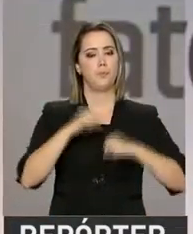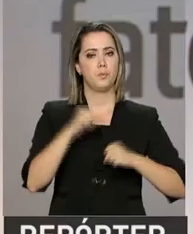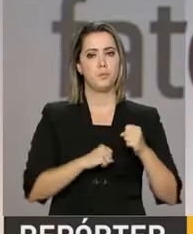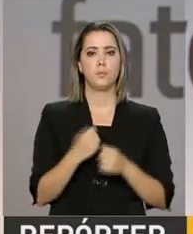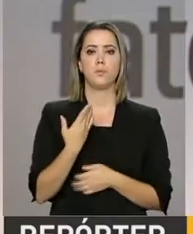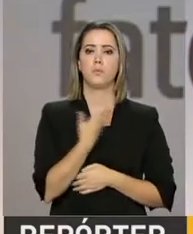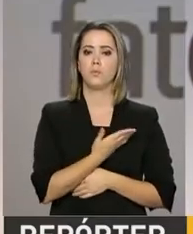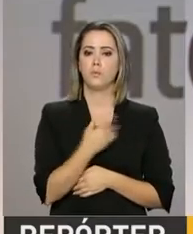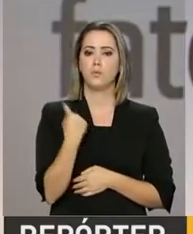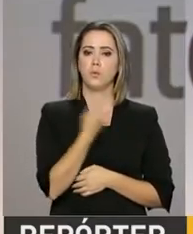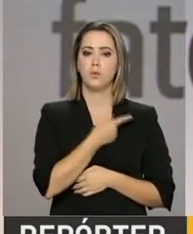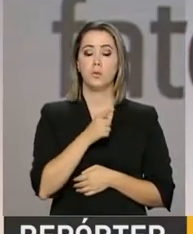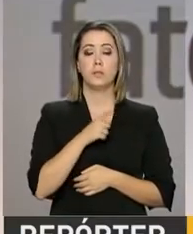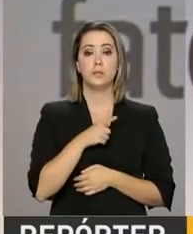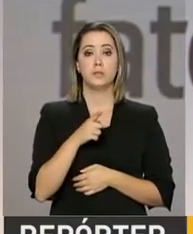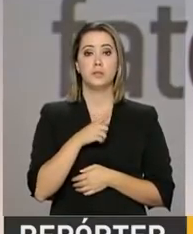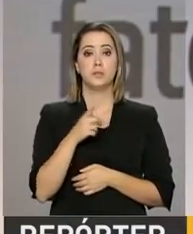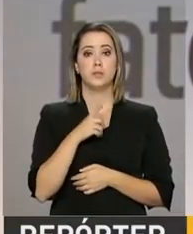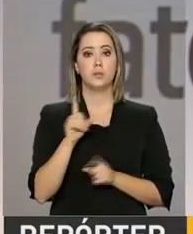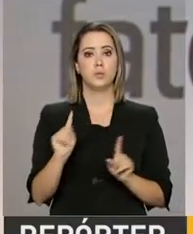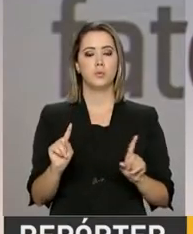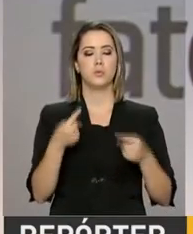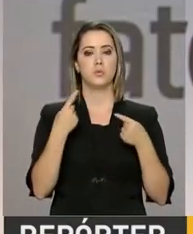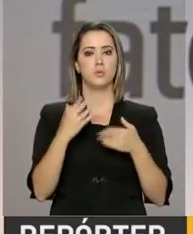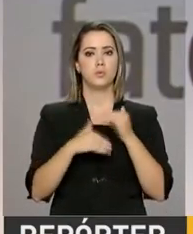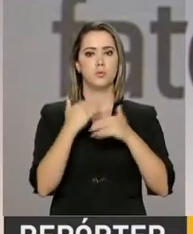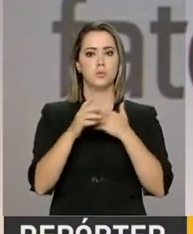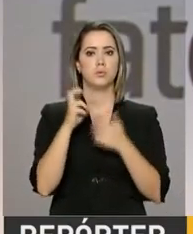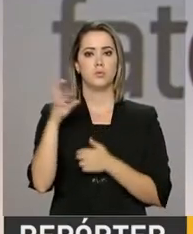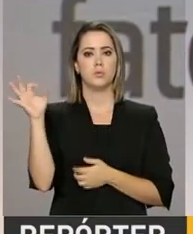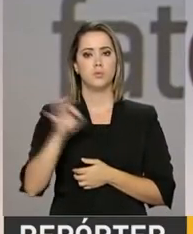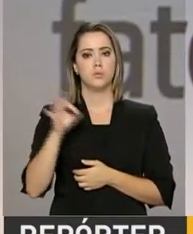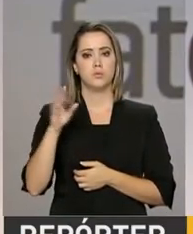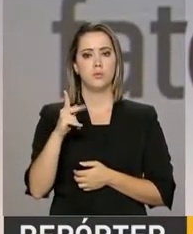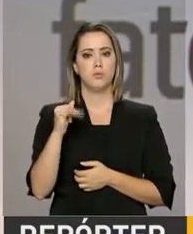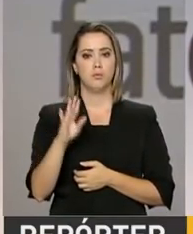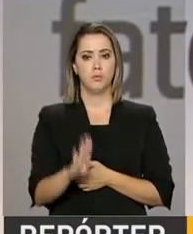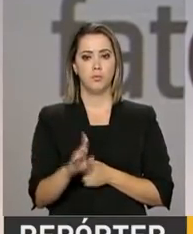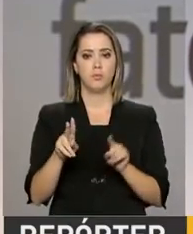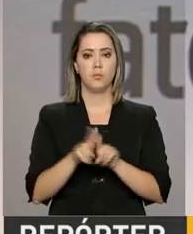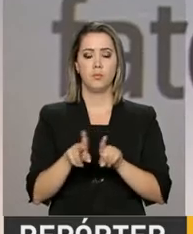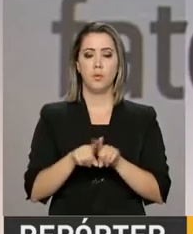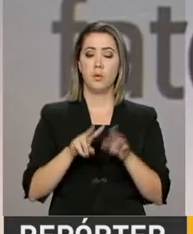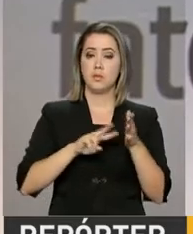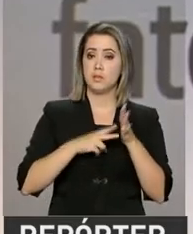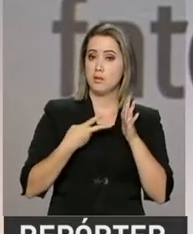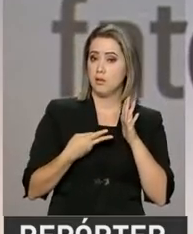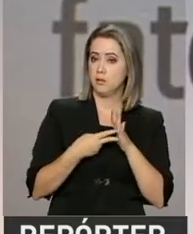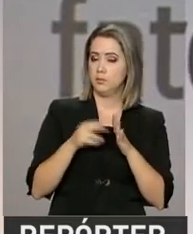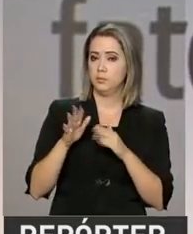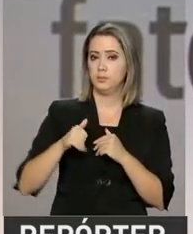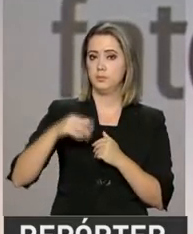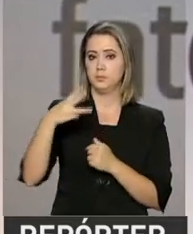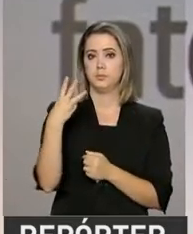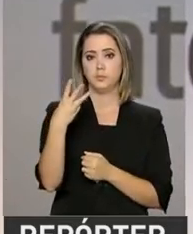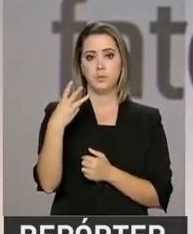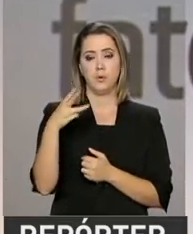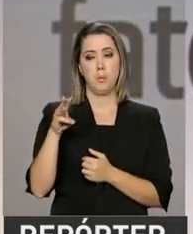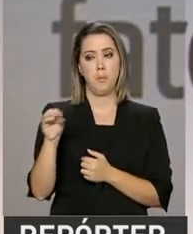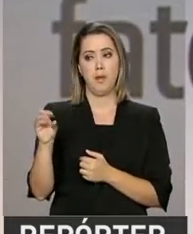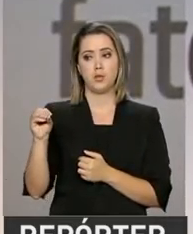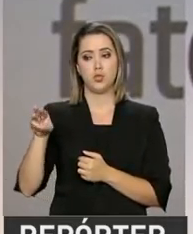desafio de elevar esse investimento para cerca de 5% do PIB. Isso representará mais de 300